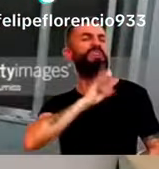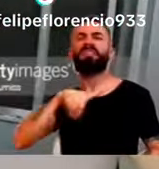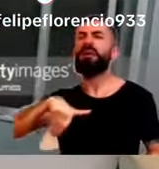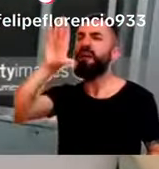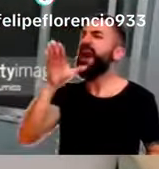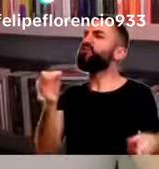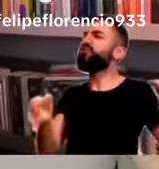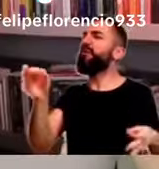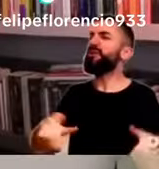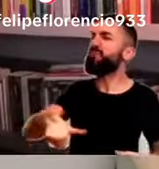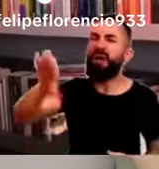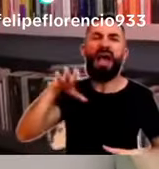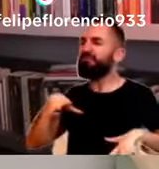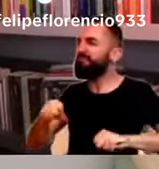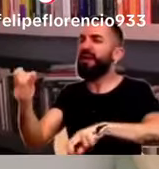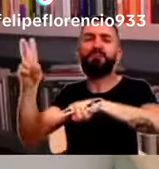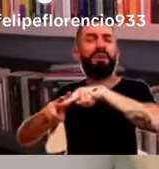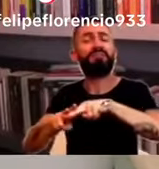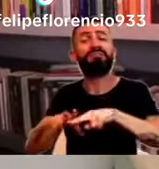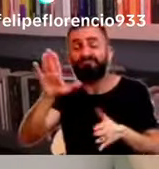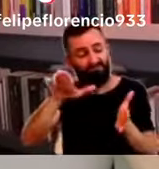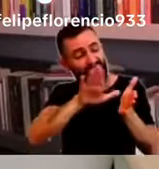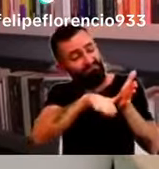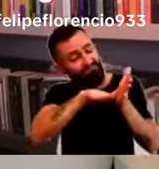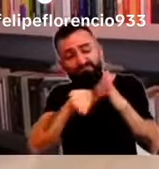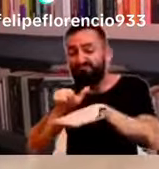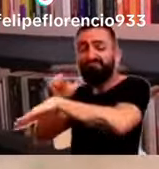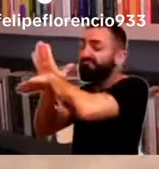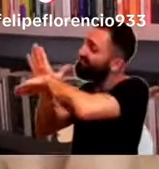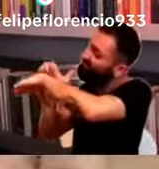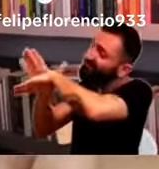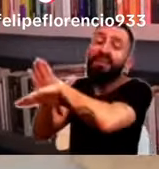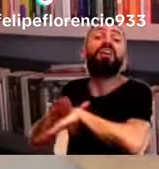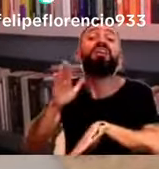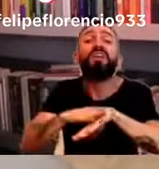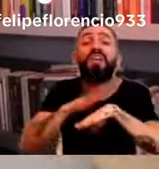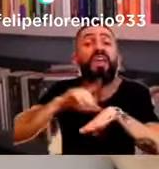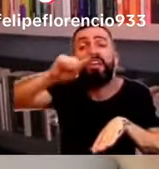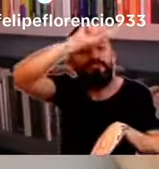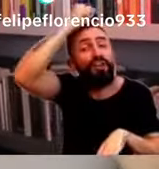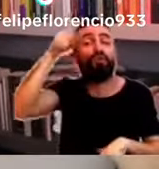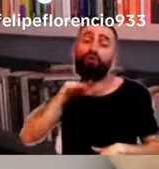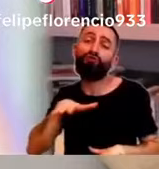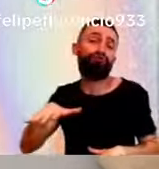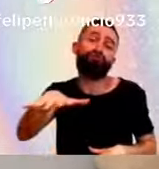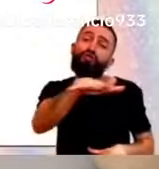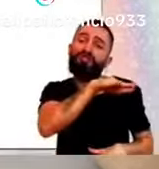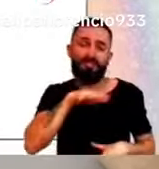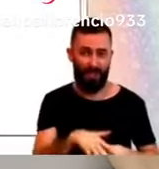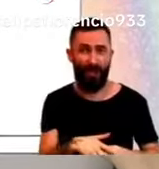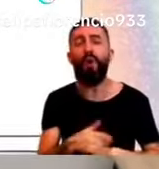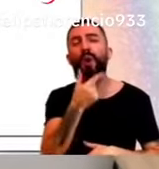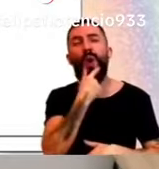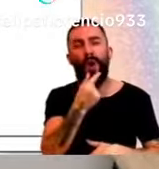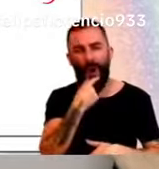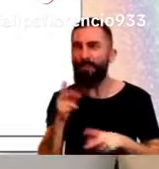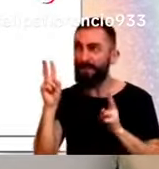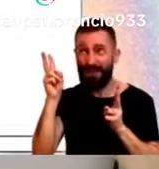mais julgamento. Porque o crime é uma categoria social. E aí, só pra contar pra vocês, o Thor Batista